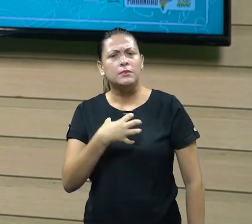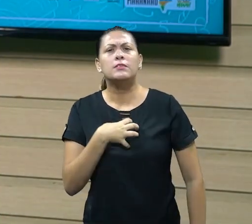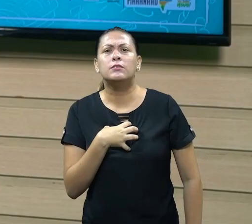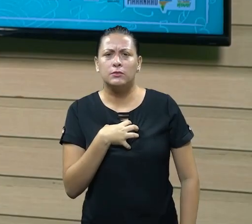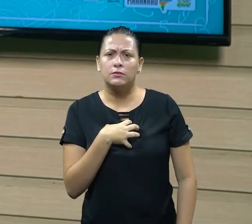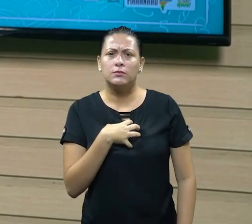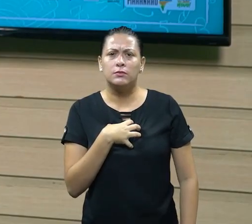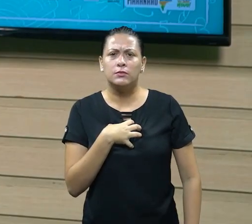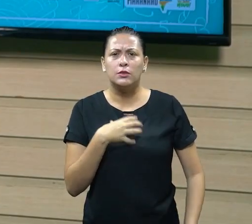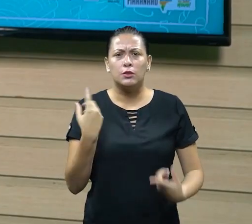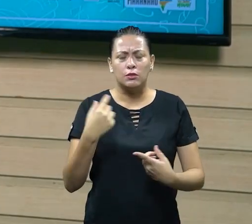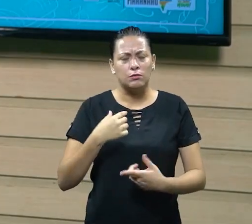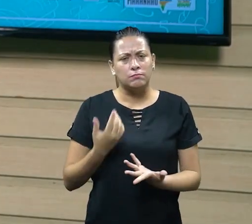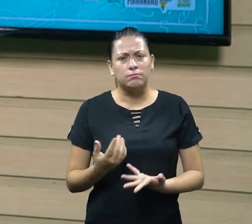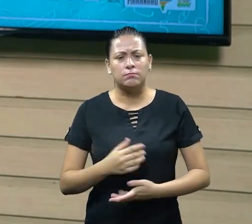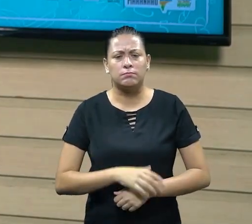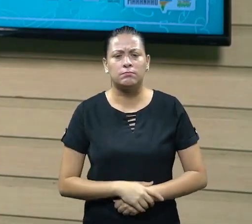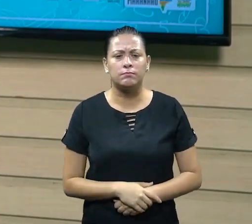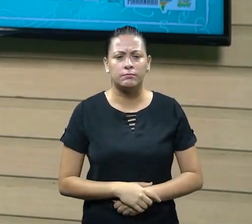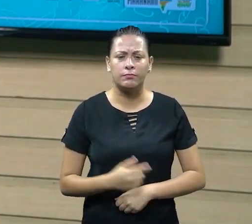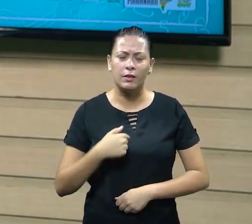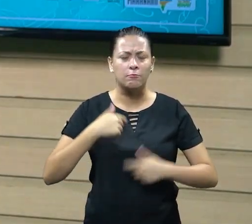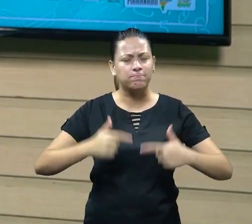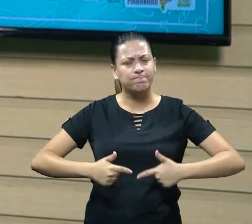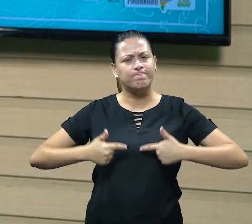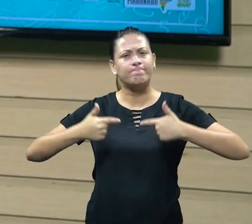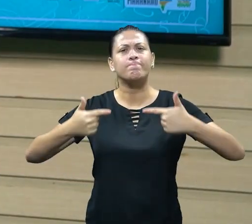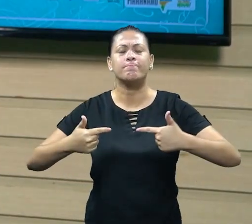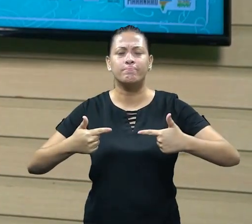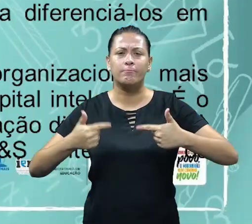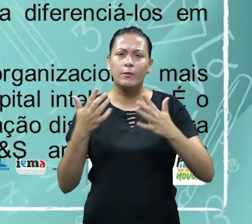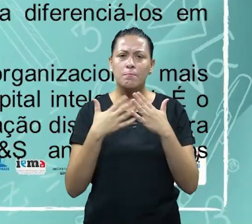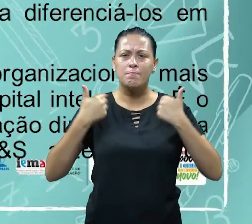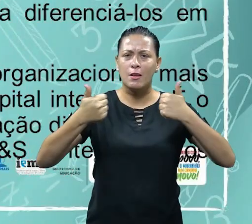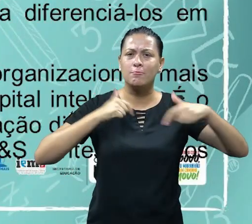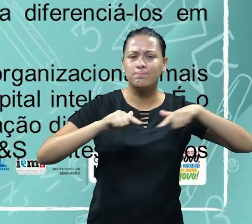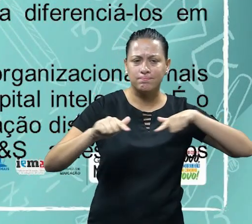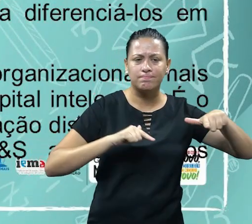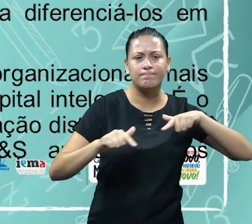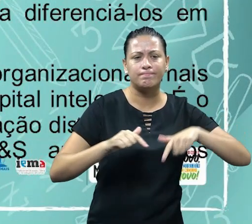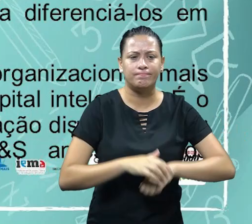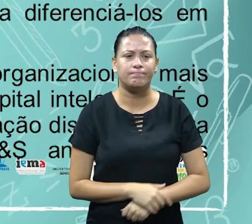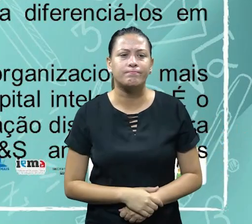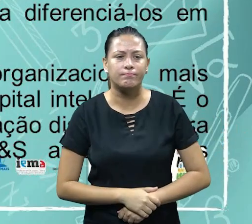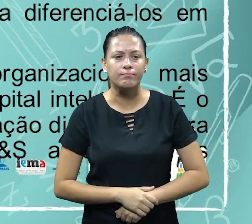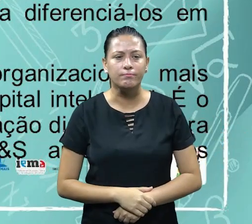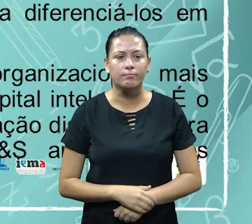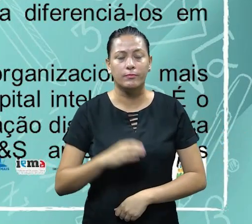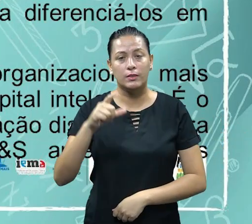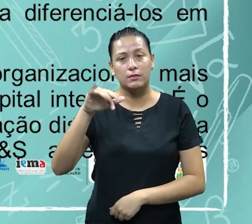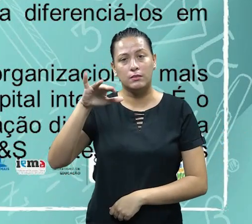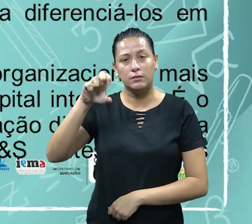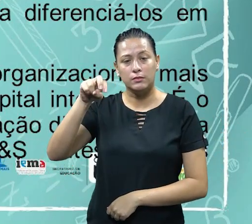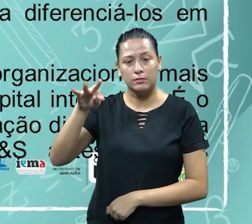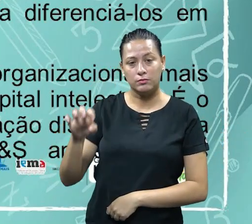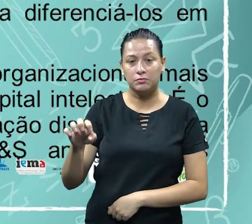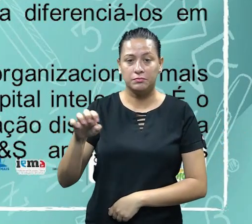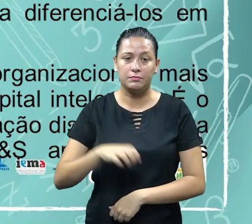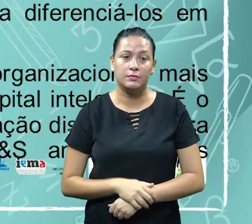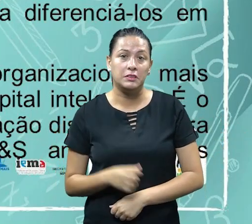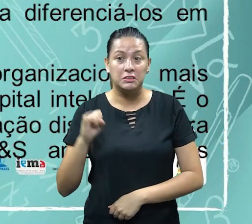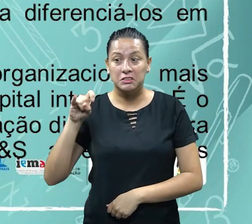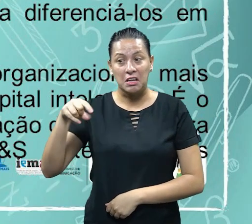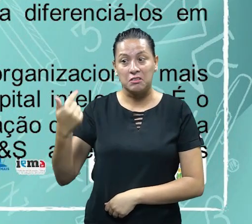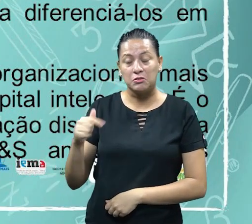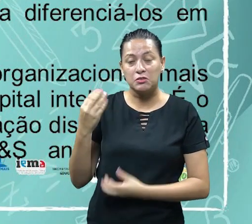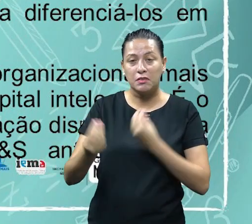me deu condições de trabalho. E aí eu quero vestir essa camisa, eu quero dar o meu melhor. Cliente, sem cliente a empresa não existe.